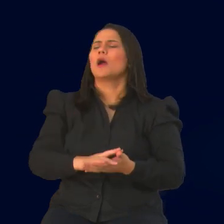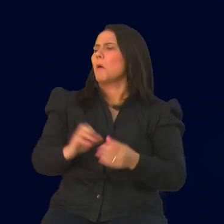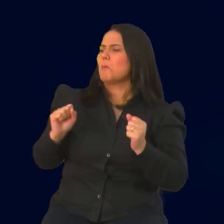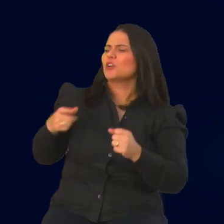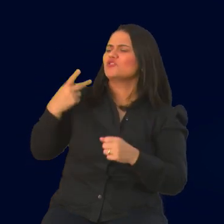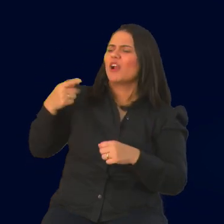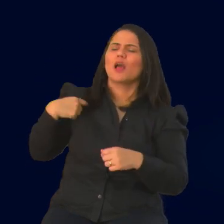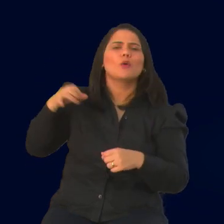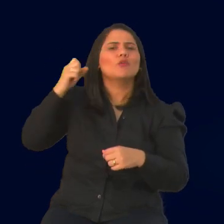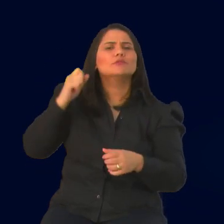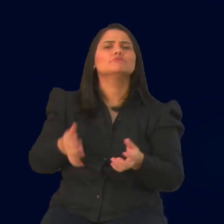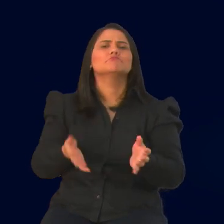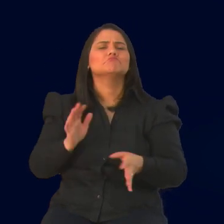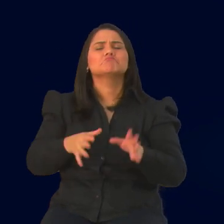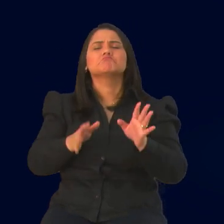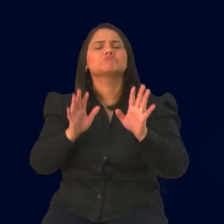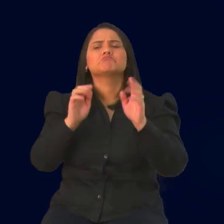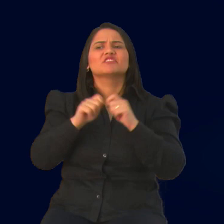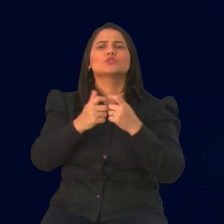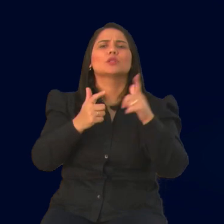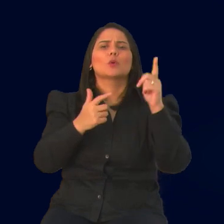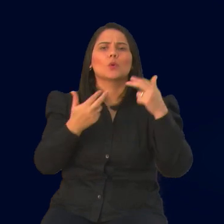ouvindo. Quem nunca?